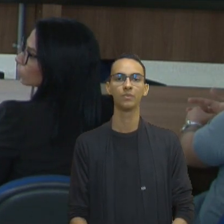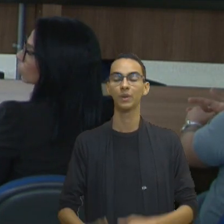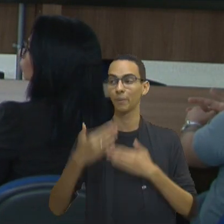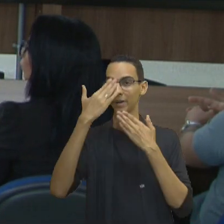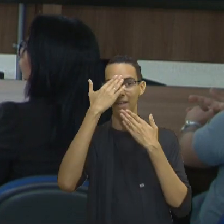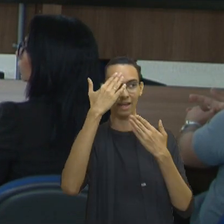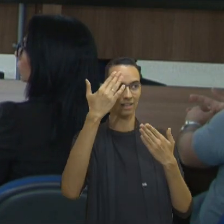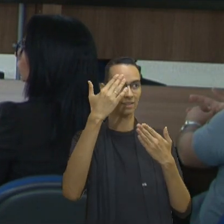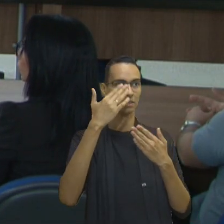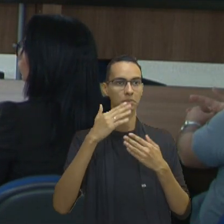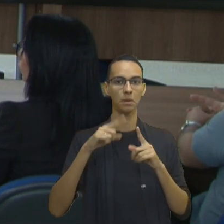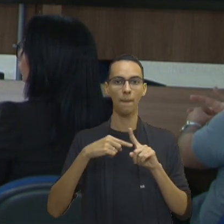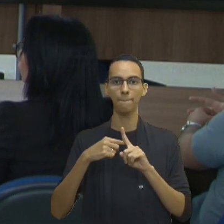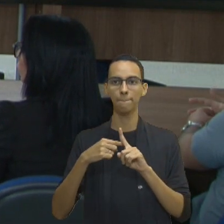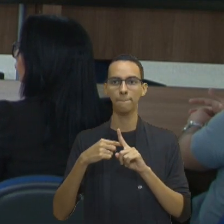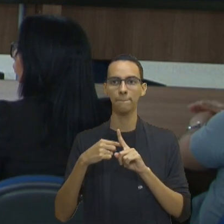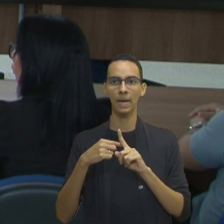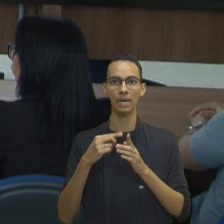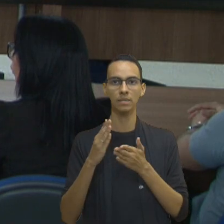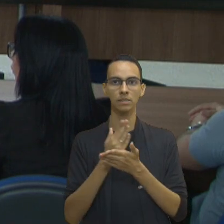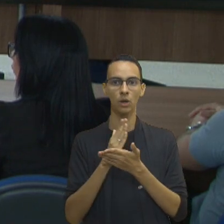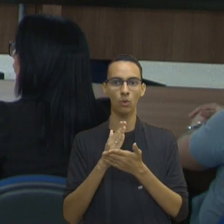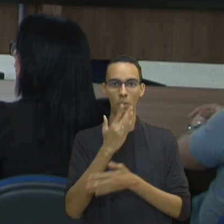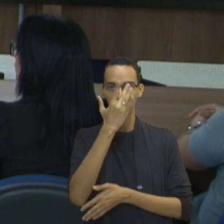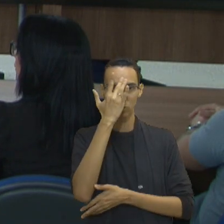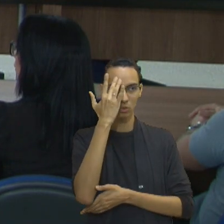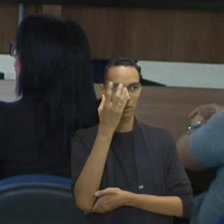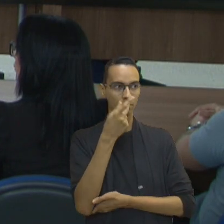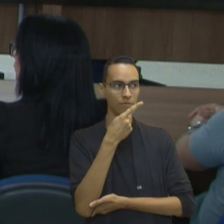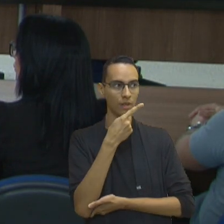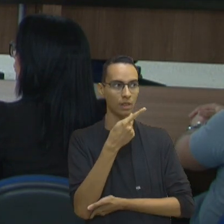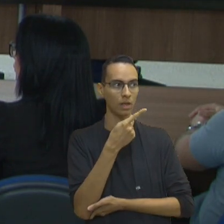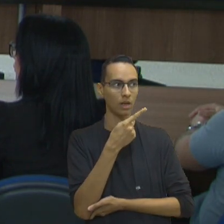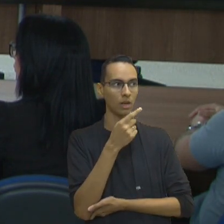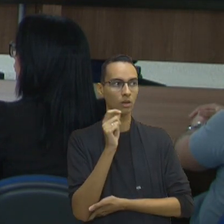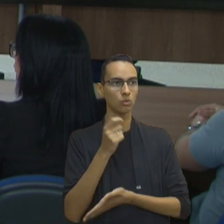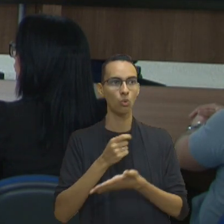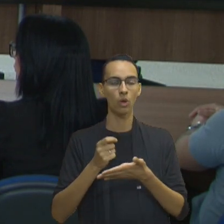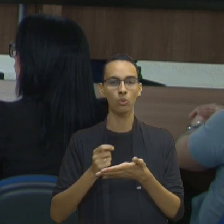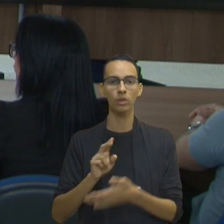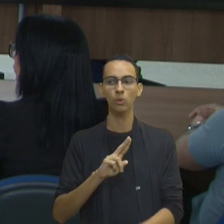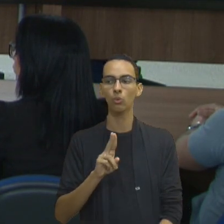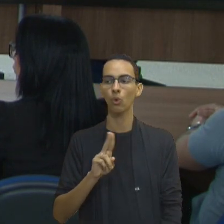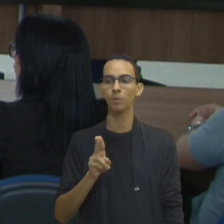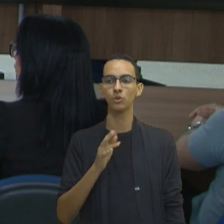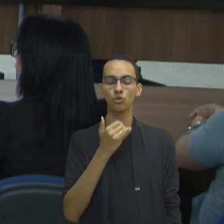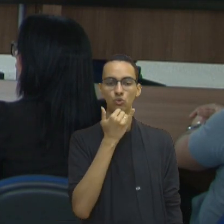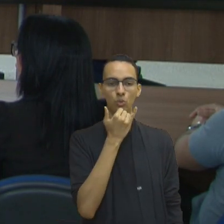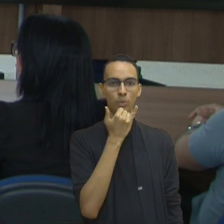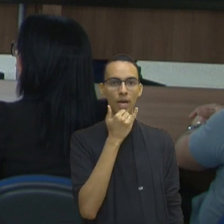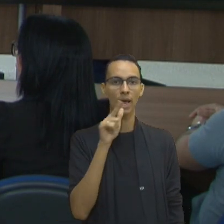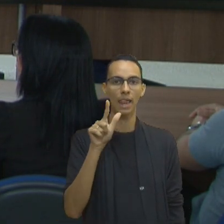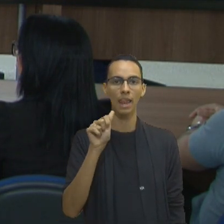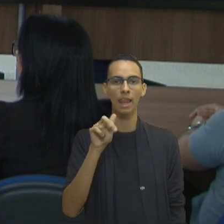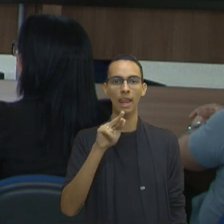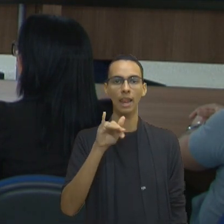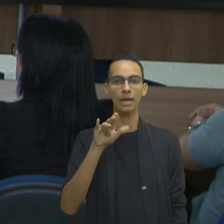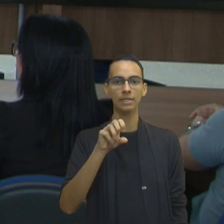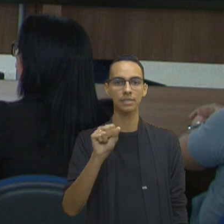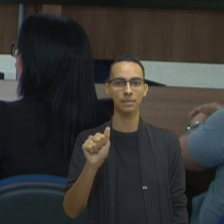Obrigada. Mais alguma questão? Eu não anotei os nomes de vocês. Larissa, pode